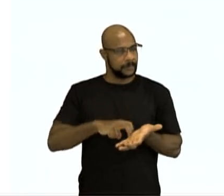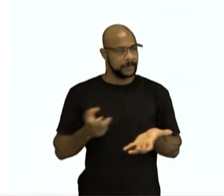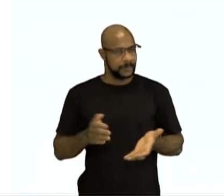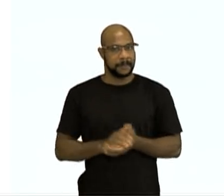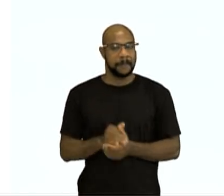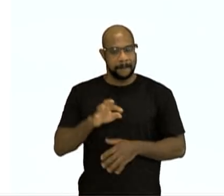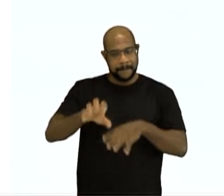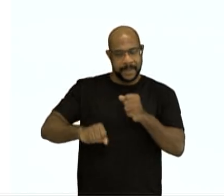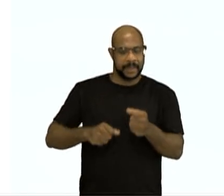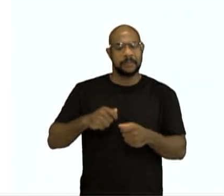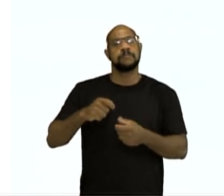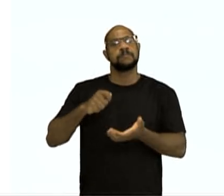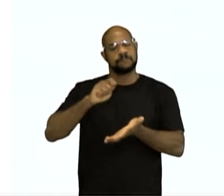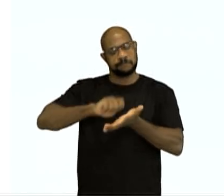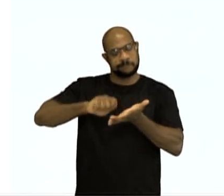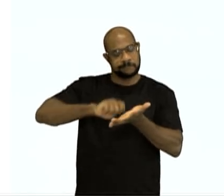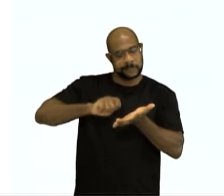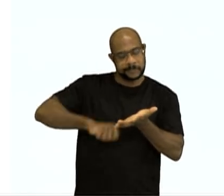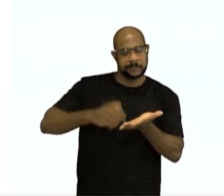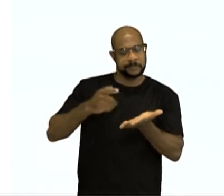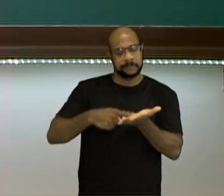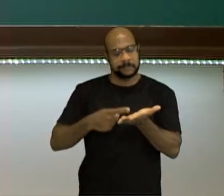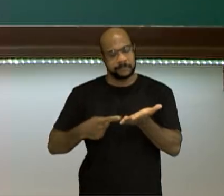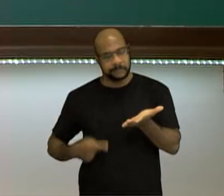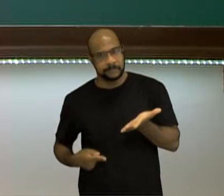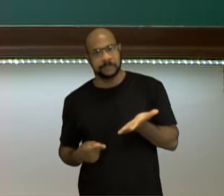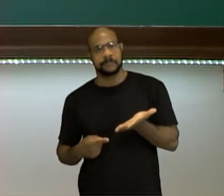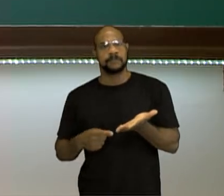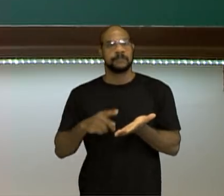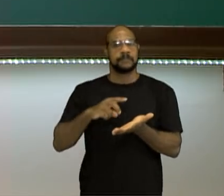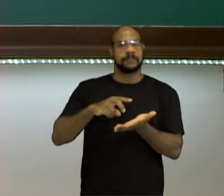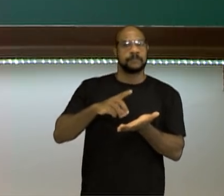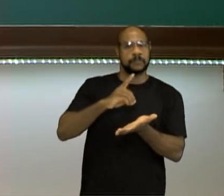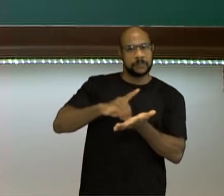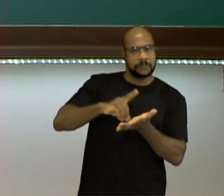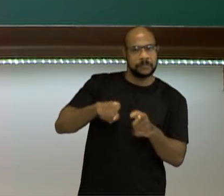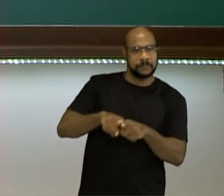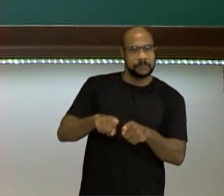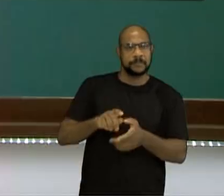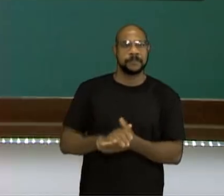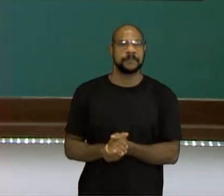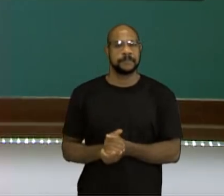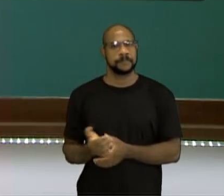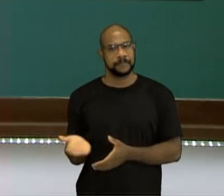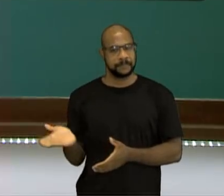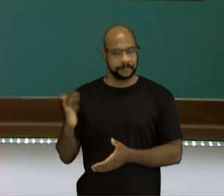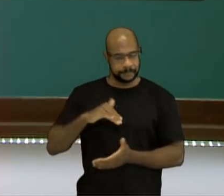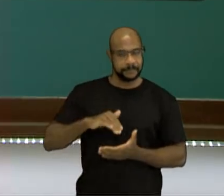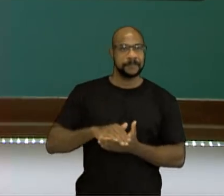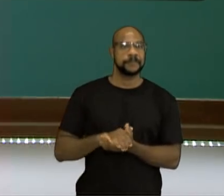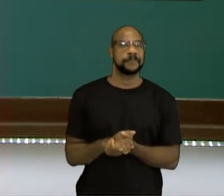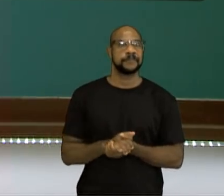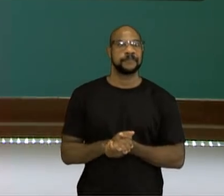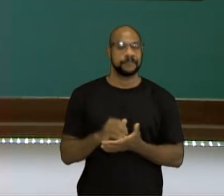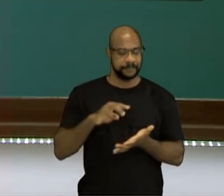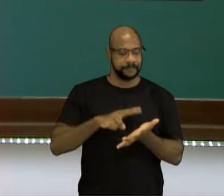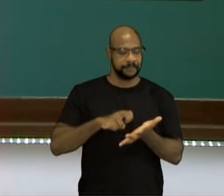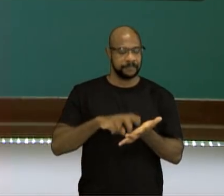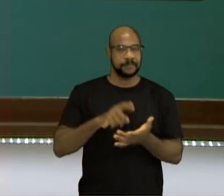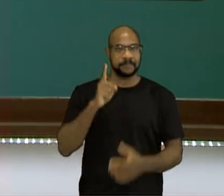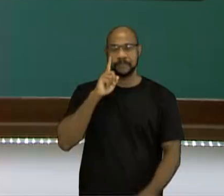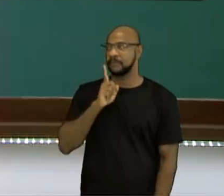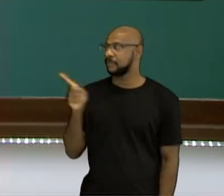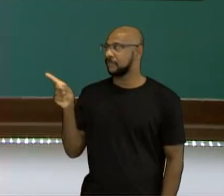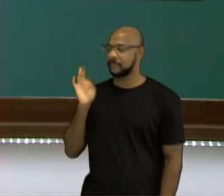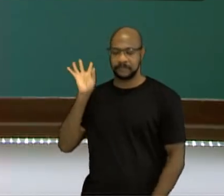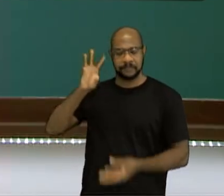o seu caderno, pega o seu dicionário e let's go! Vamos dar uma relembrada neste vocabulário aqui? Você já viu